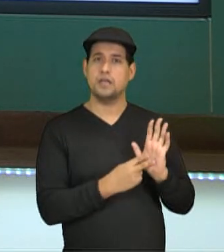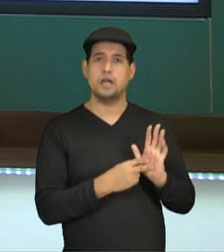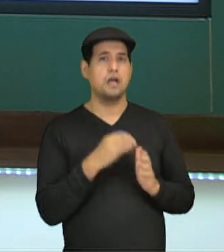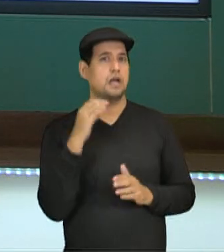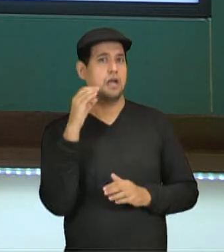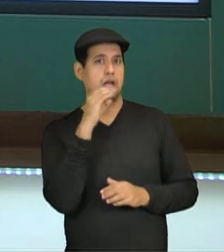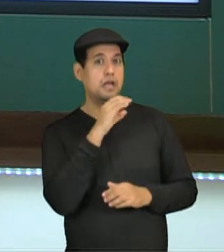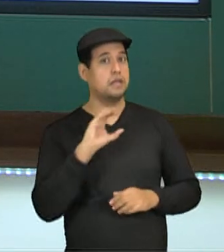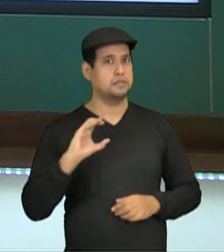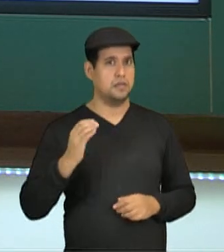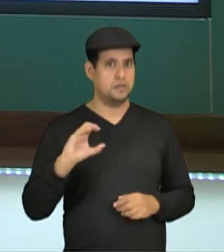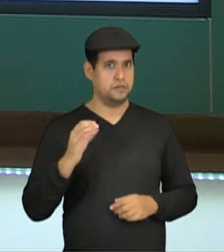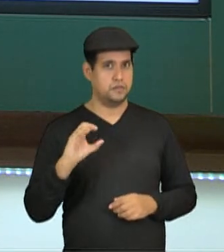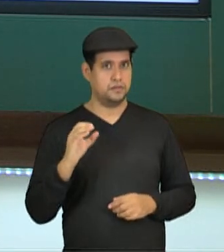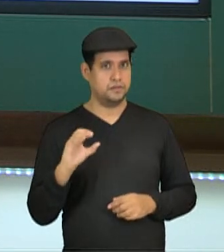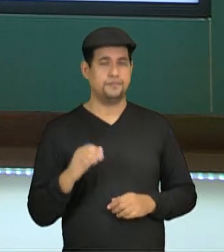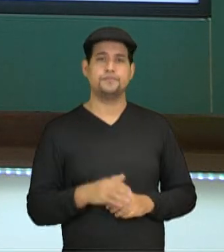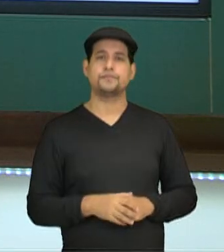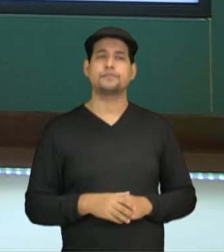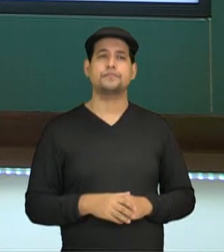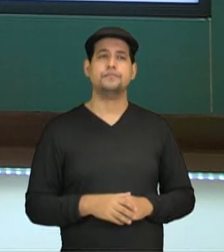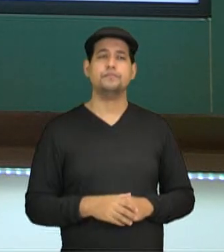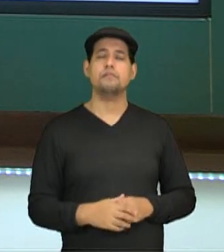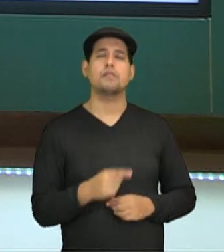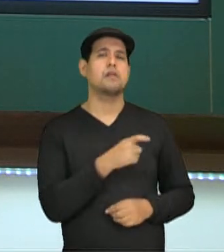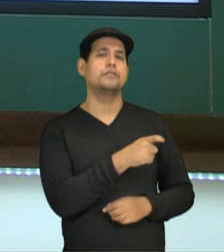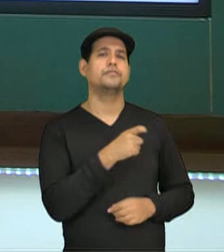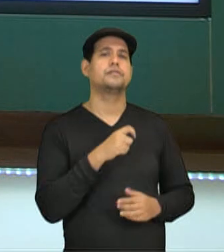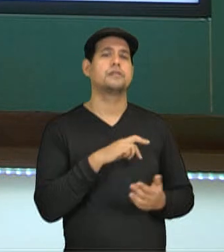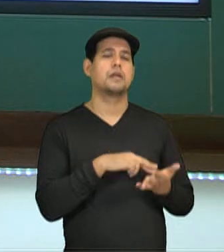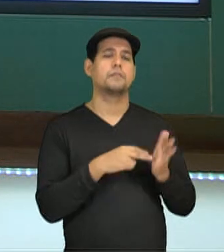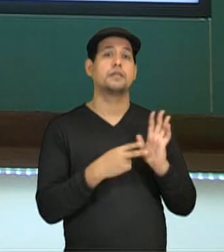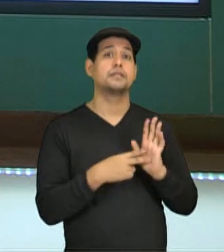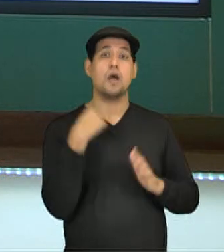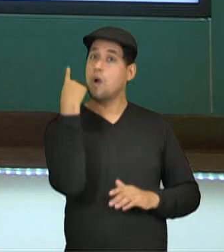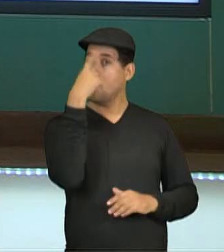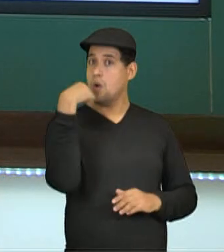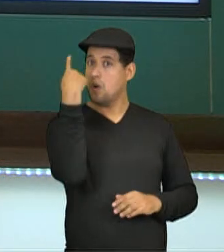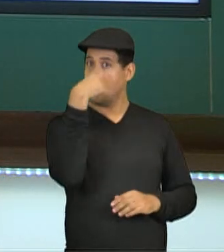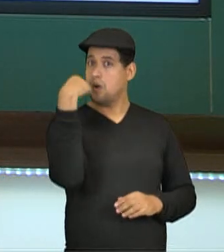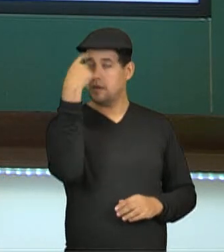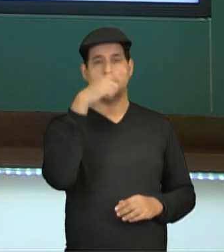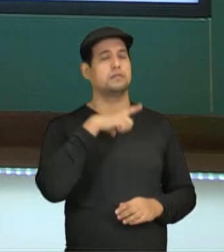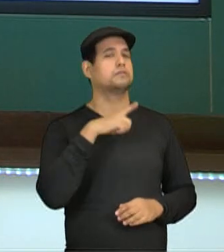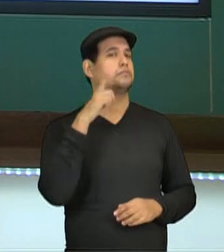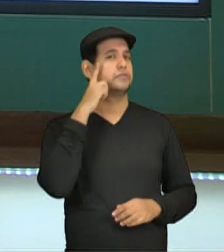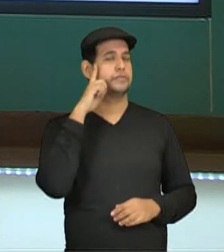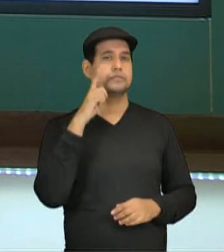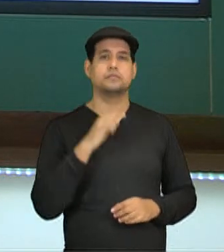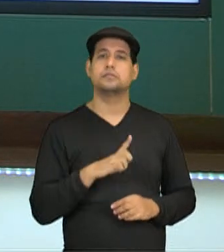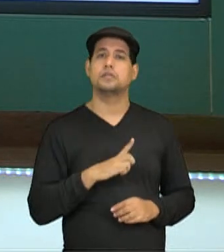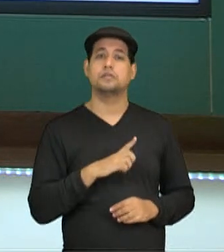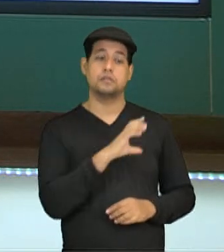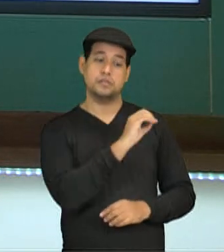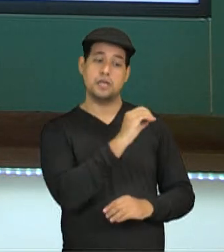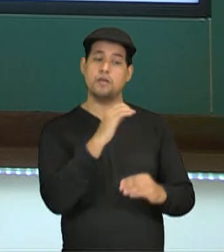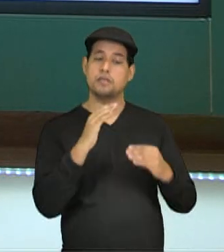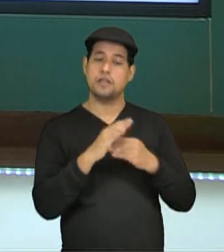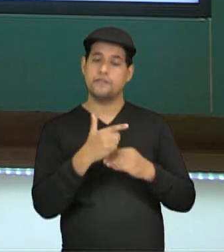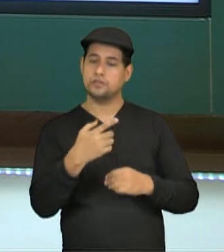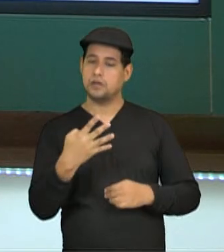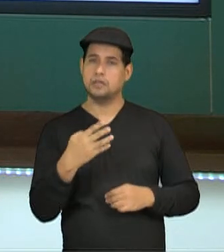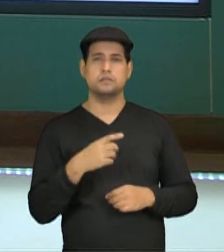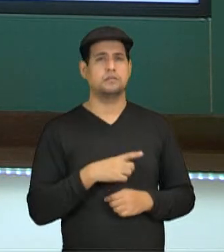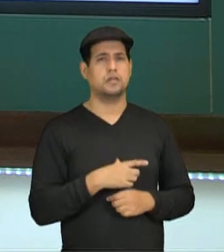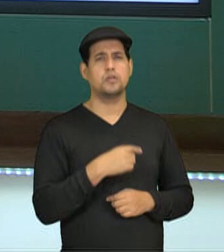graus Celsius, tá bom? E x representa as horas do dia. Então, vai de 0 a 24, né? Então, eu tenho